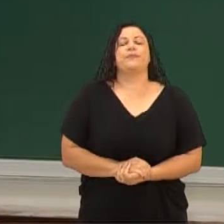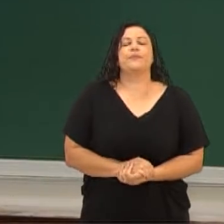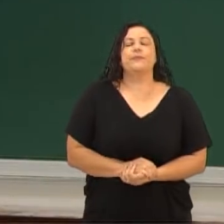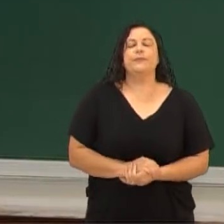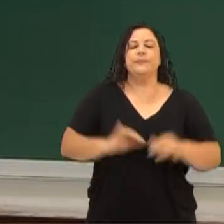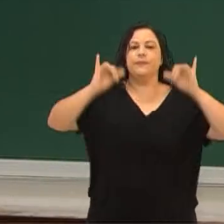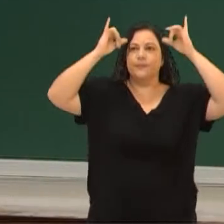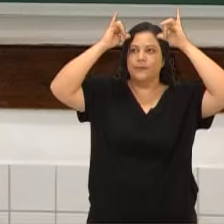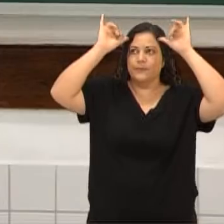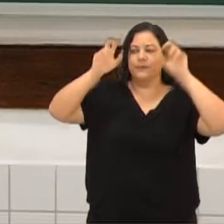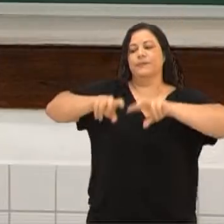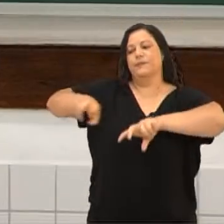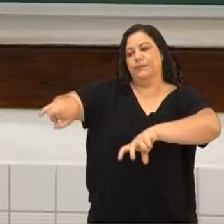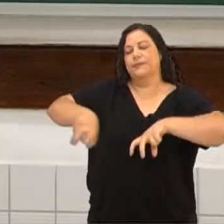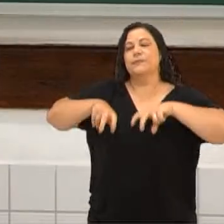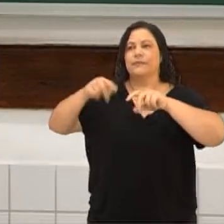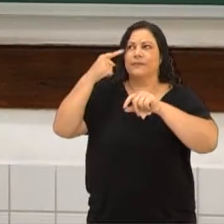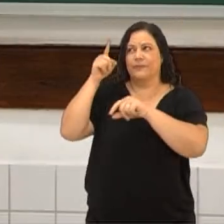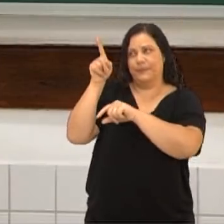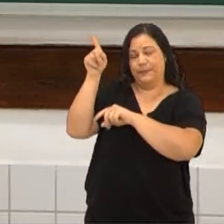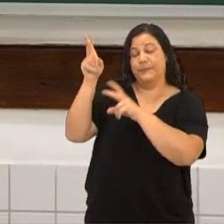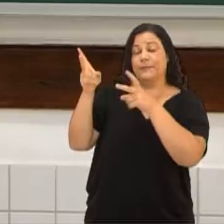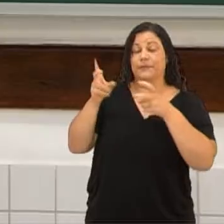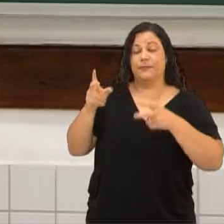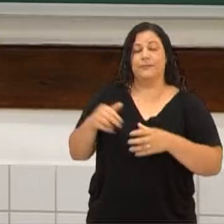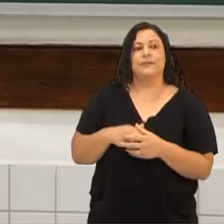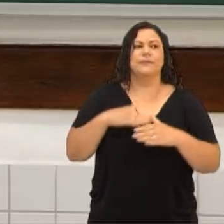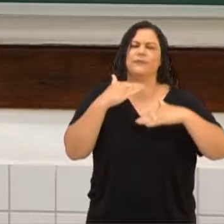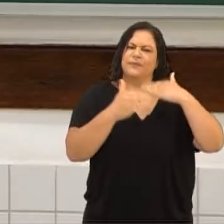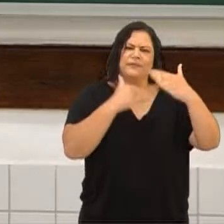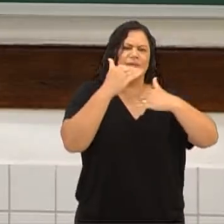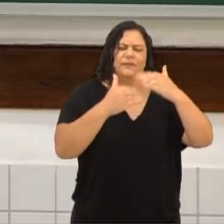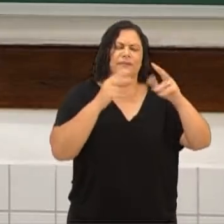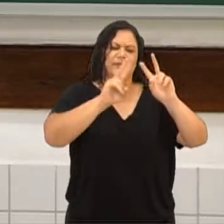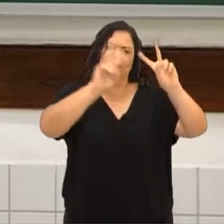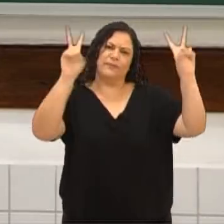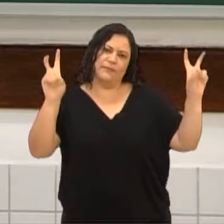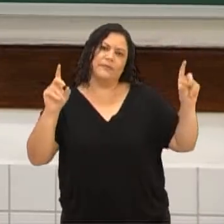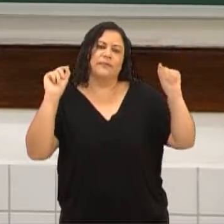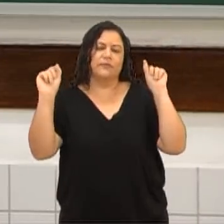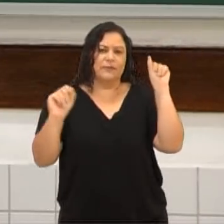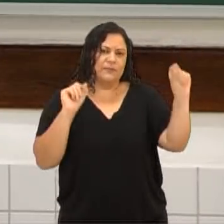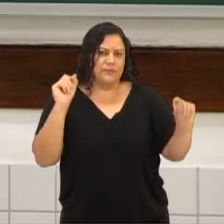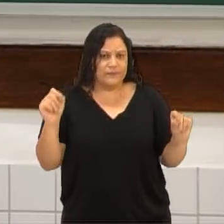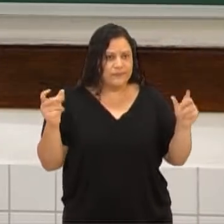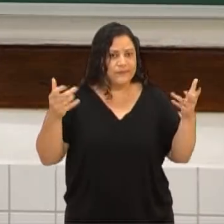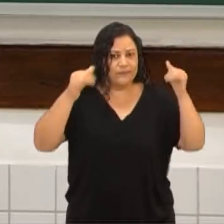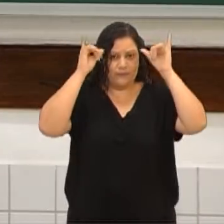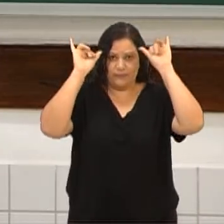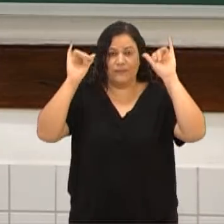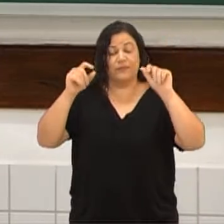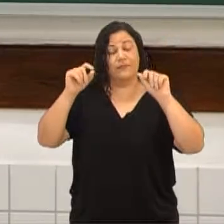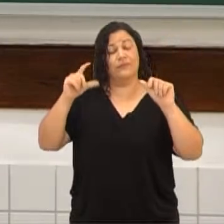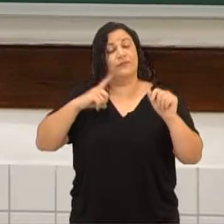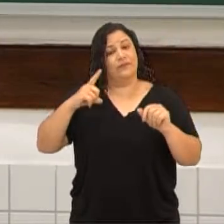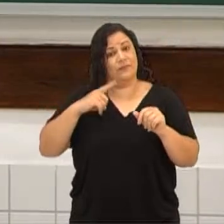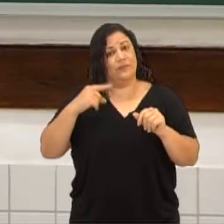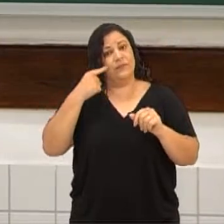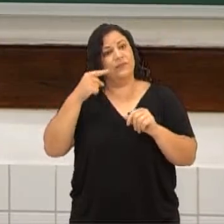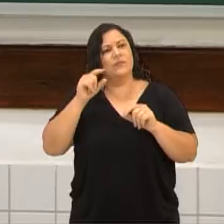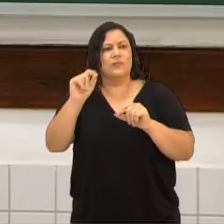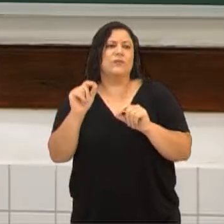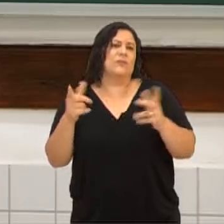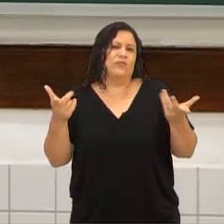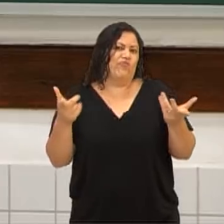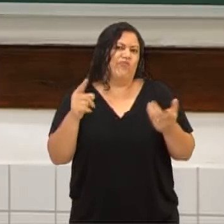Aí a pecuária, a gente não vai desenvolver muito o tema sobre a pecuária porque ela tem uma participação ínfima, não